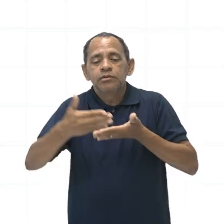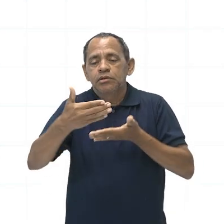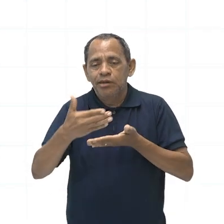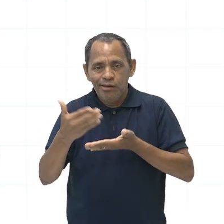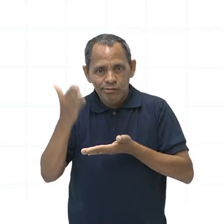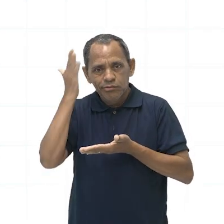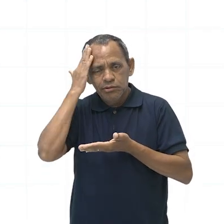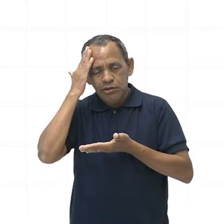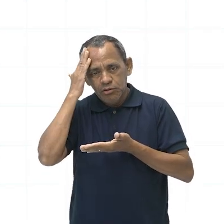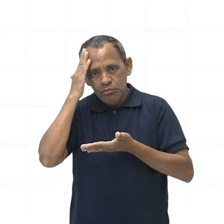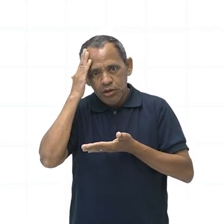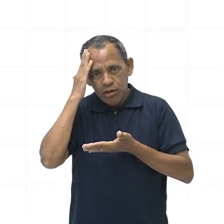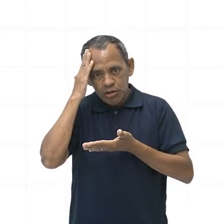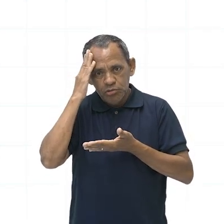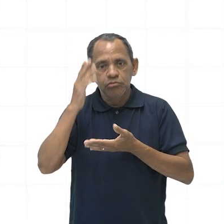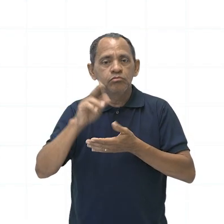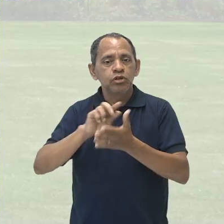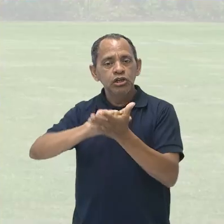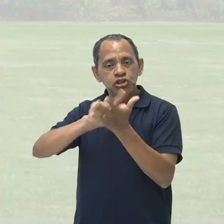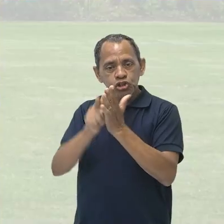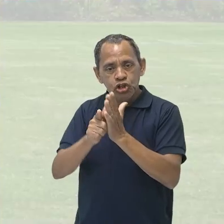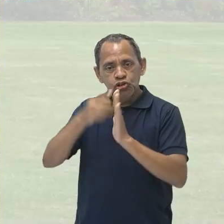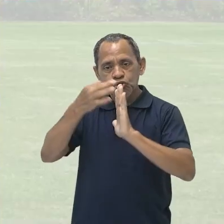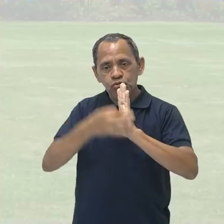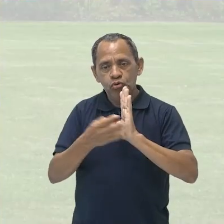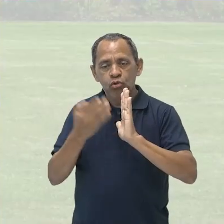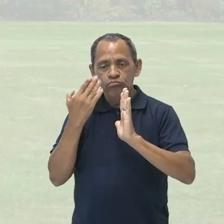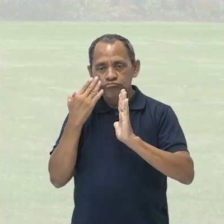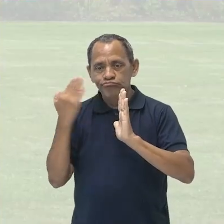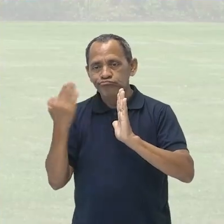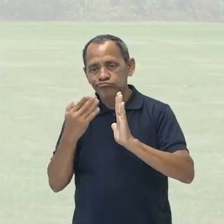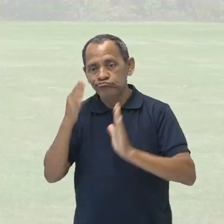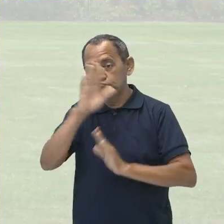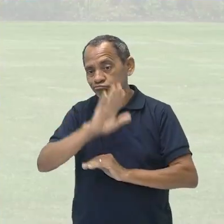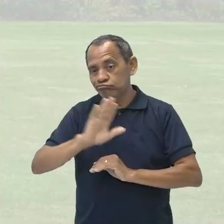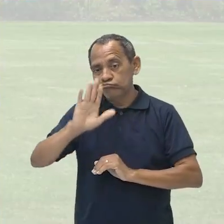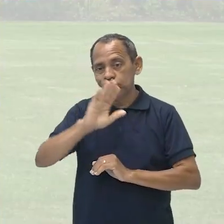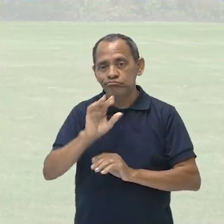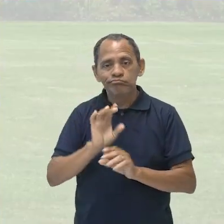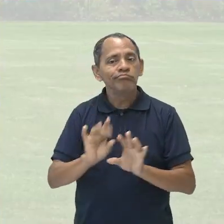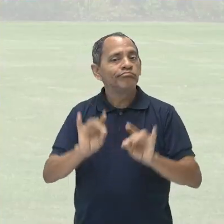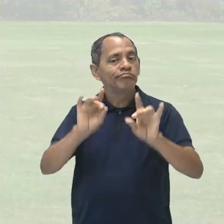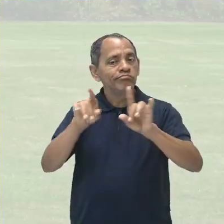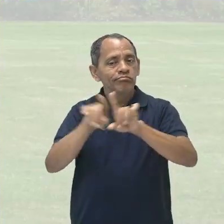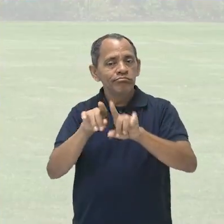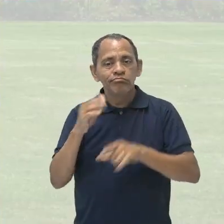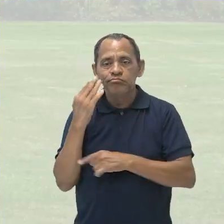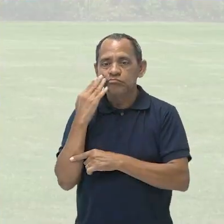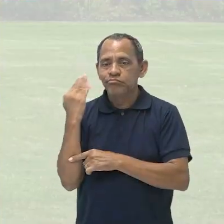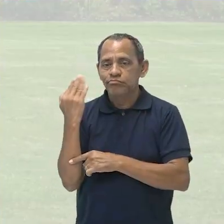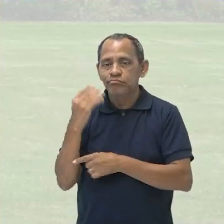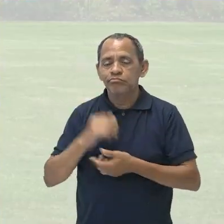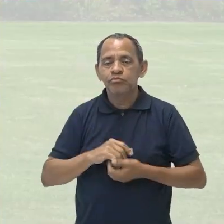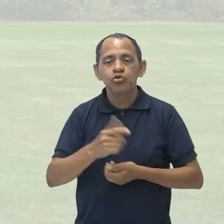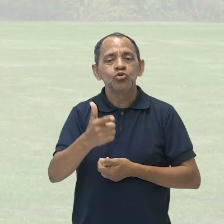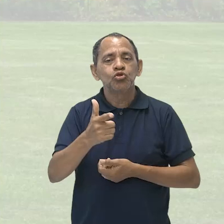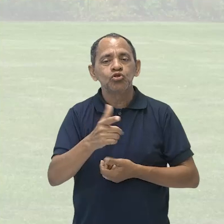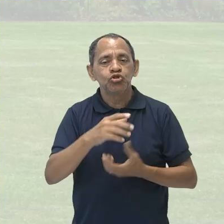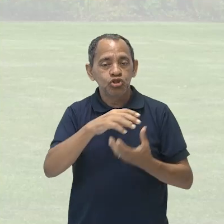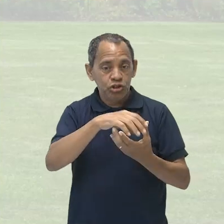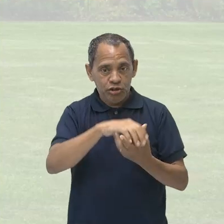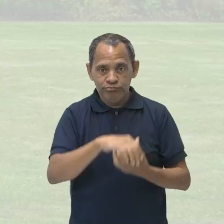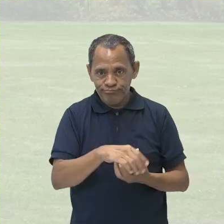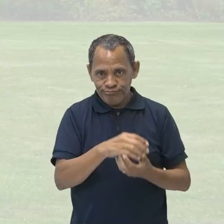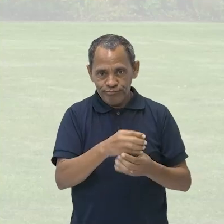textual crônica, eu convido vocês agora para um cenário especial, um outro cenário. Não temos mais ampulhetas ou